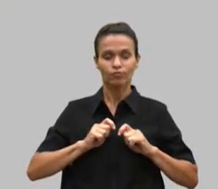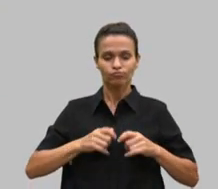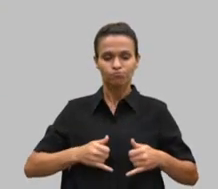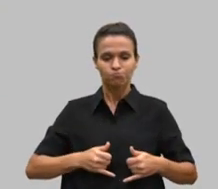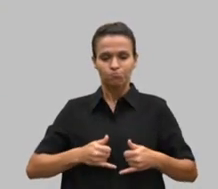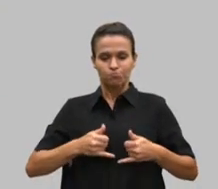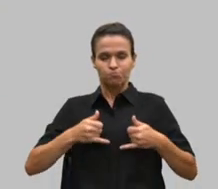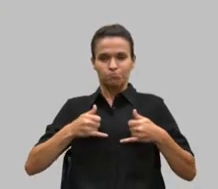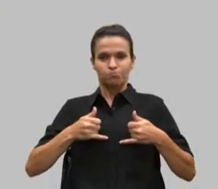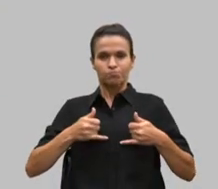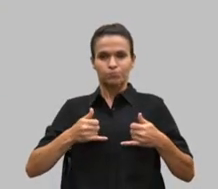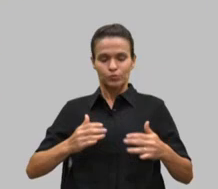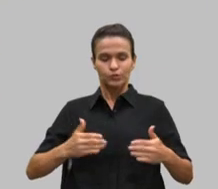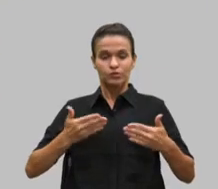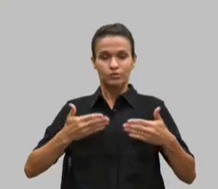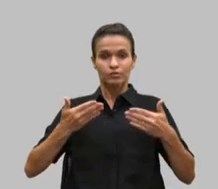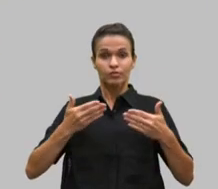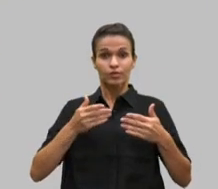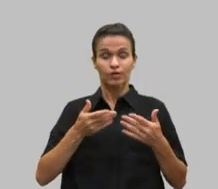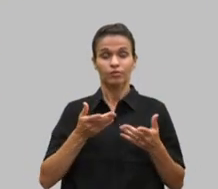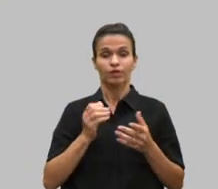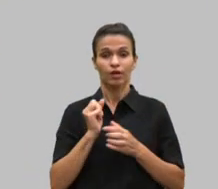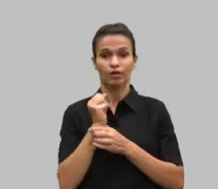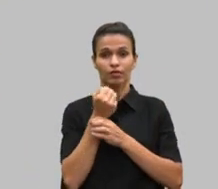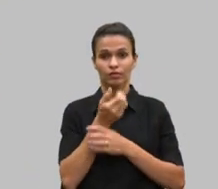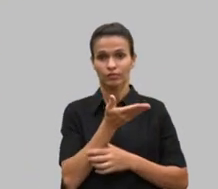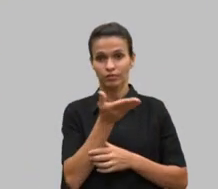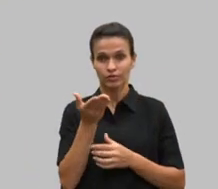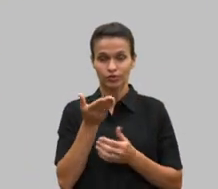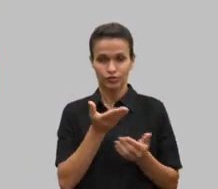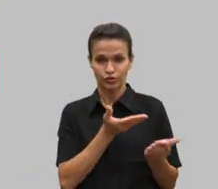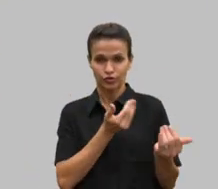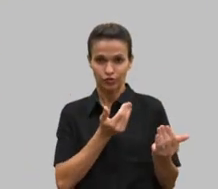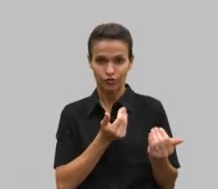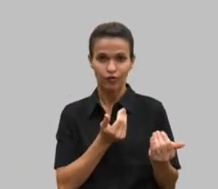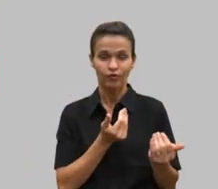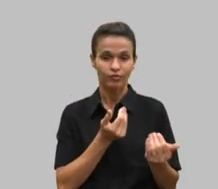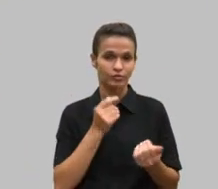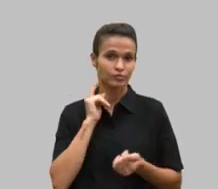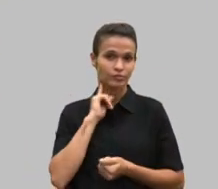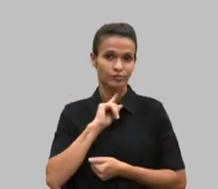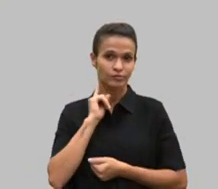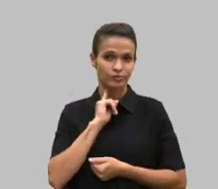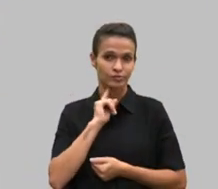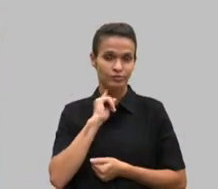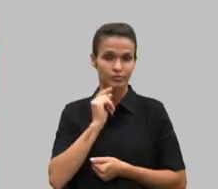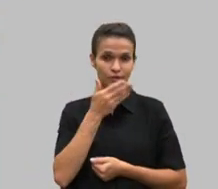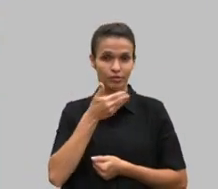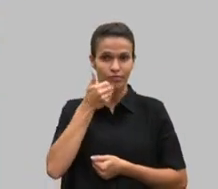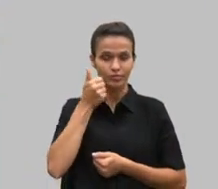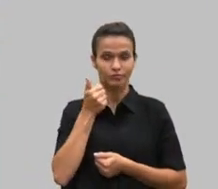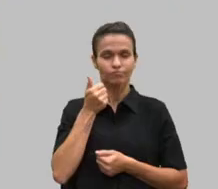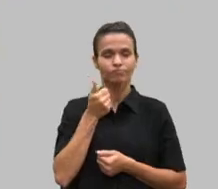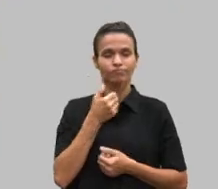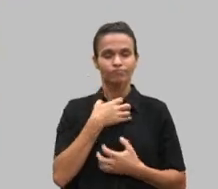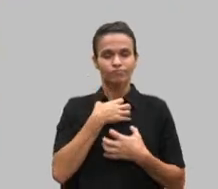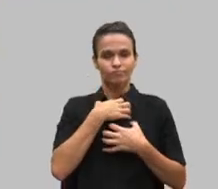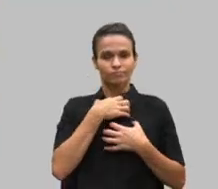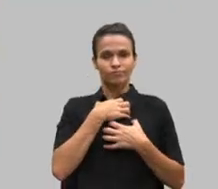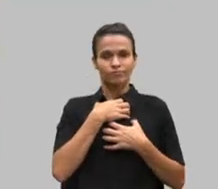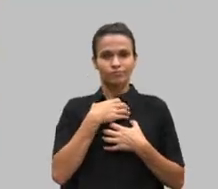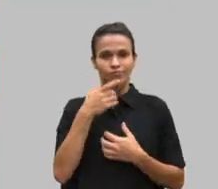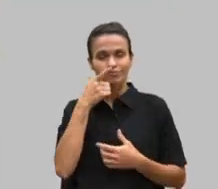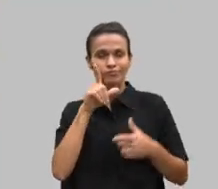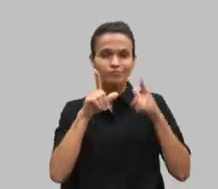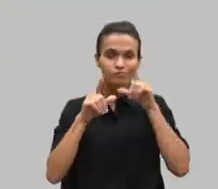para garantir a vocês jovens mineiros e mineiras as melhores condições se alcançar um futuro